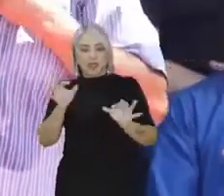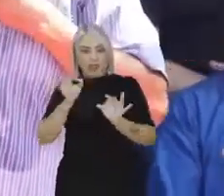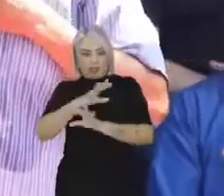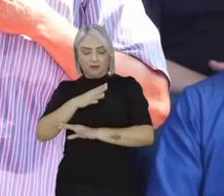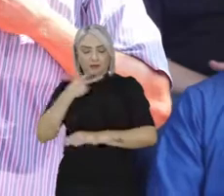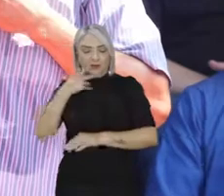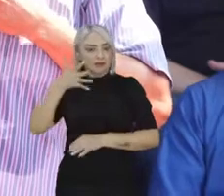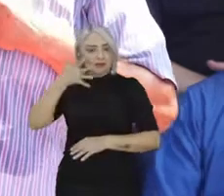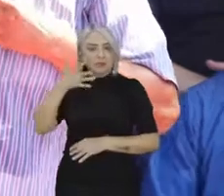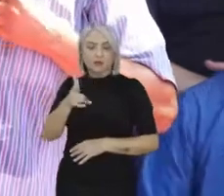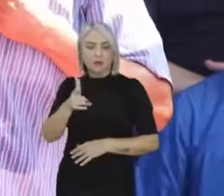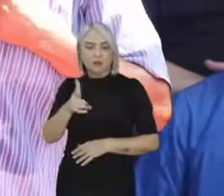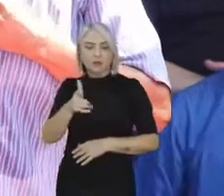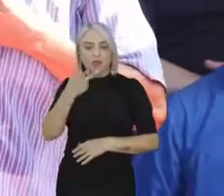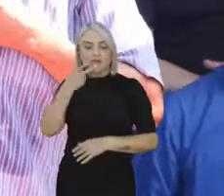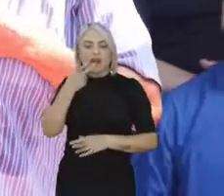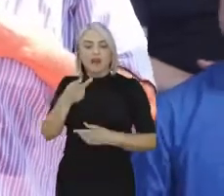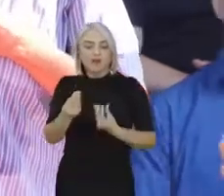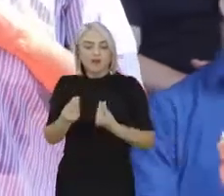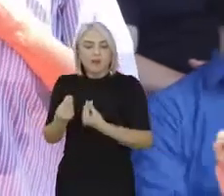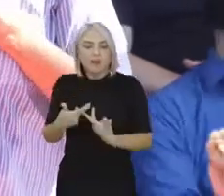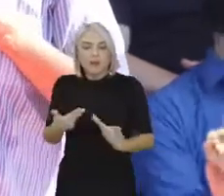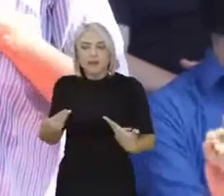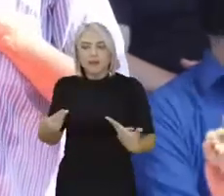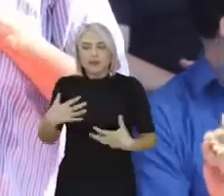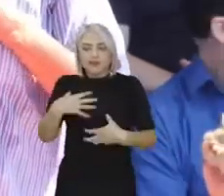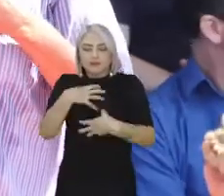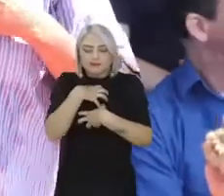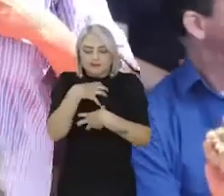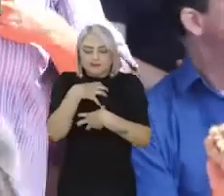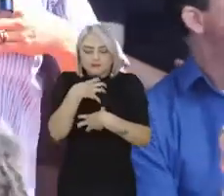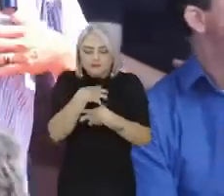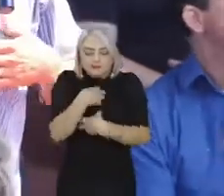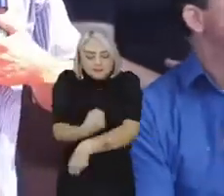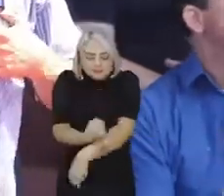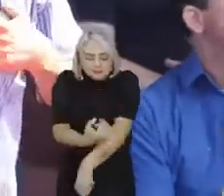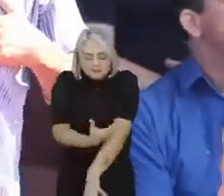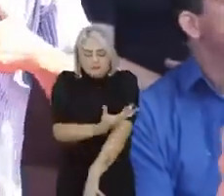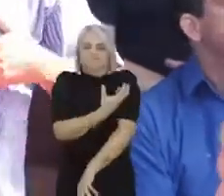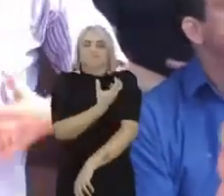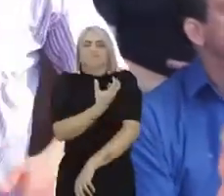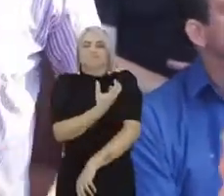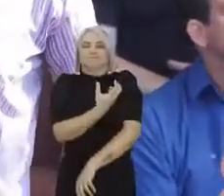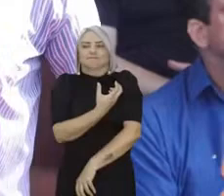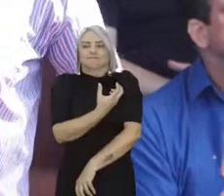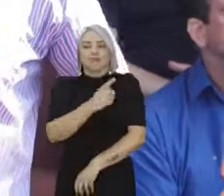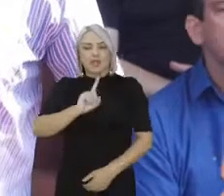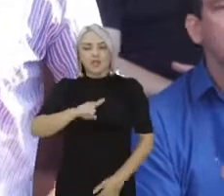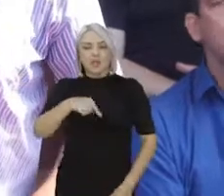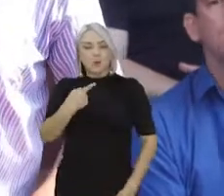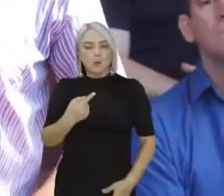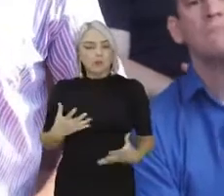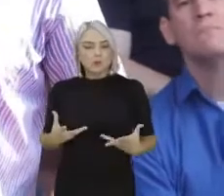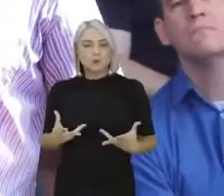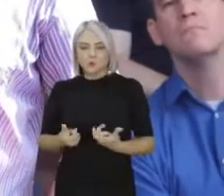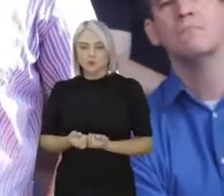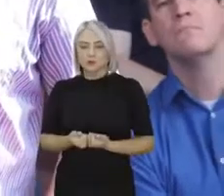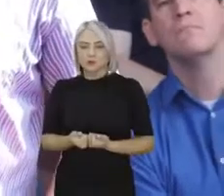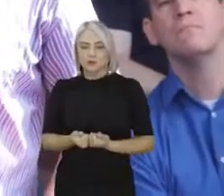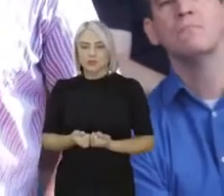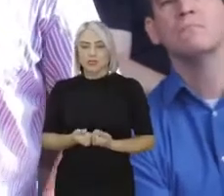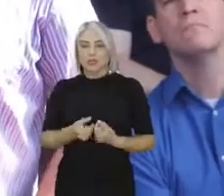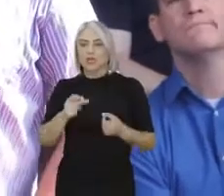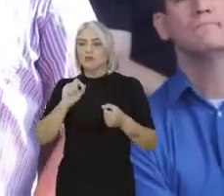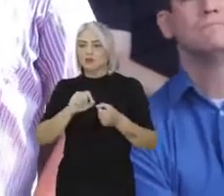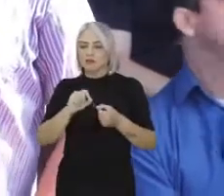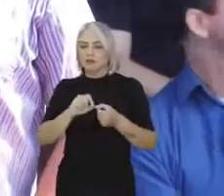muito o que falar, eu estou com muita emoção. Depois de tudo que fizeram com a